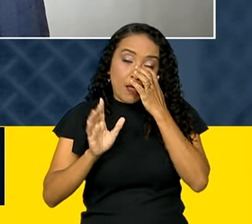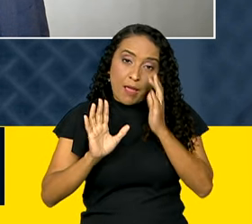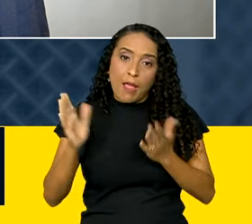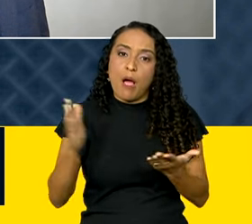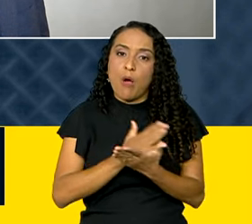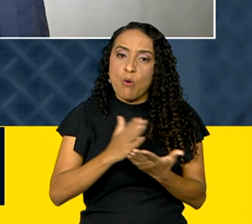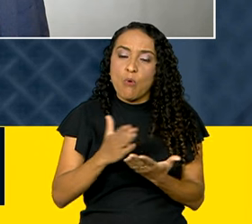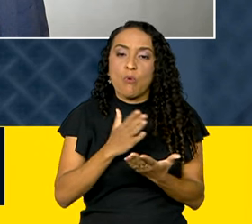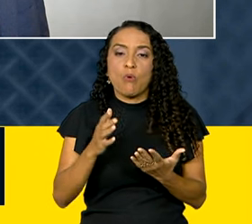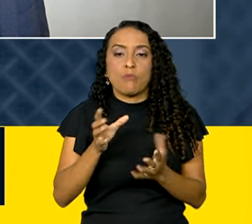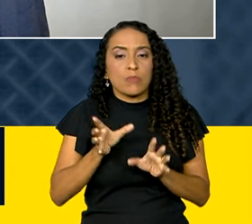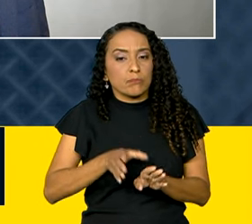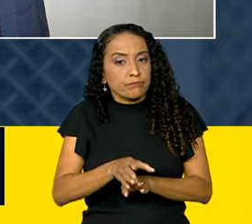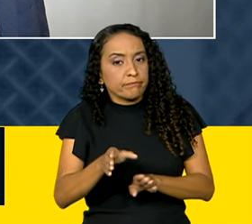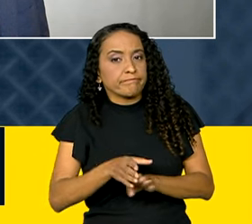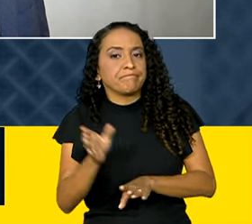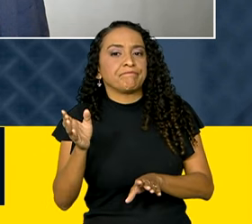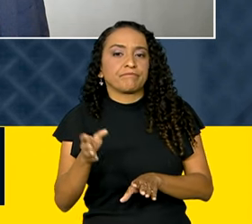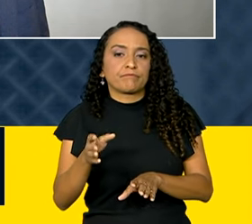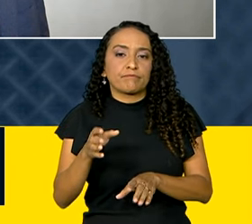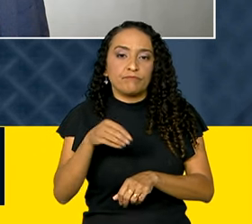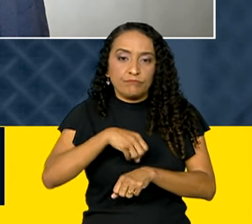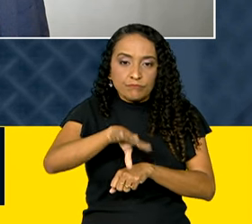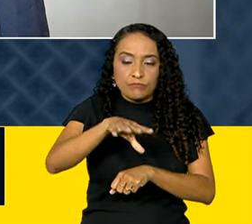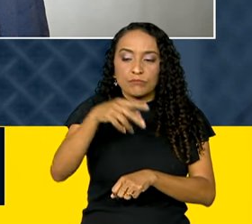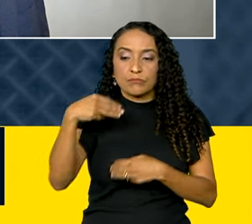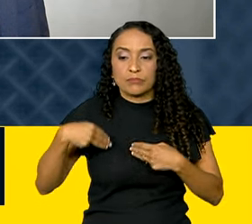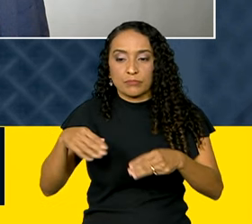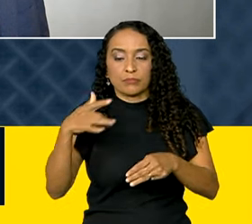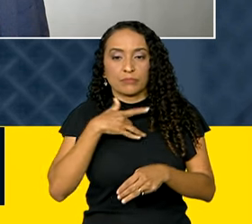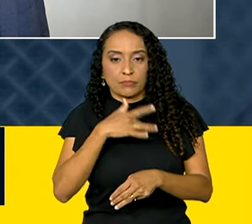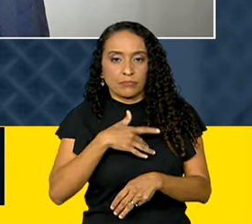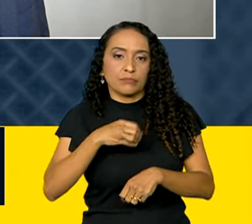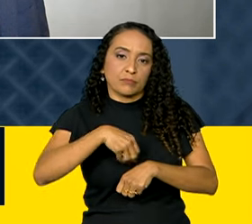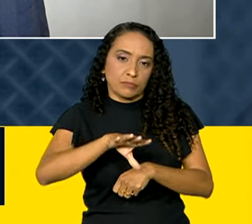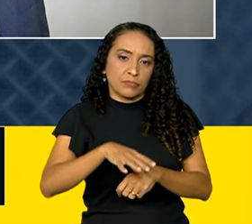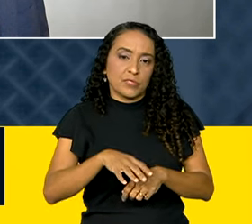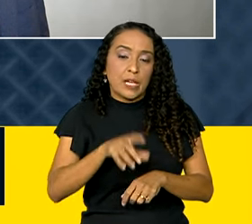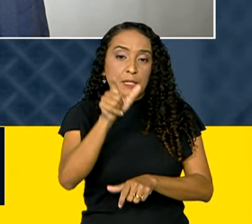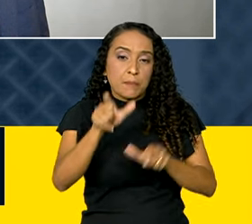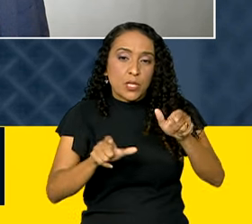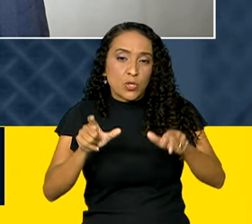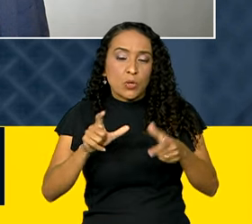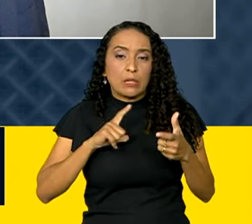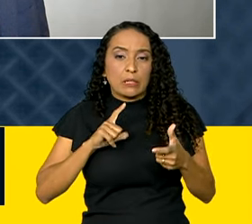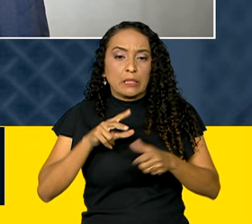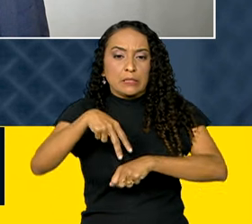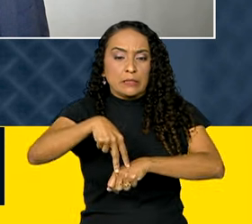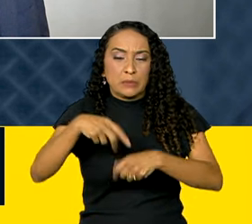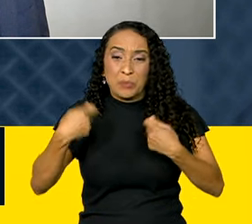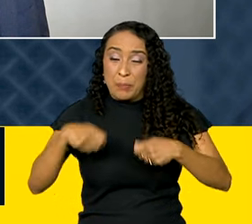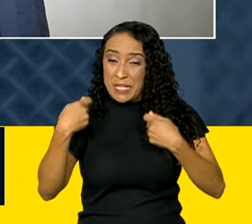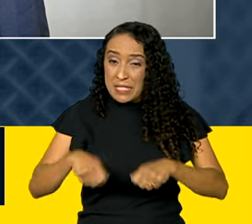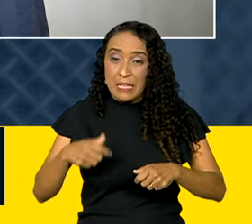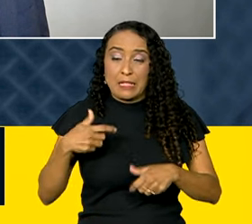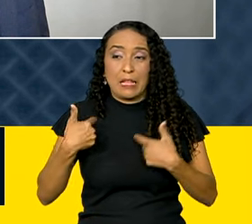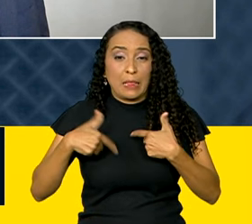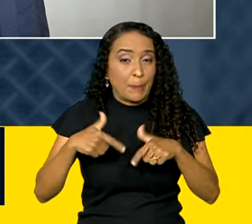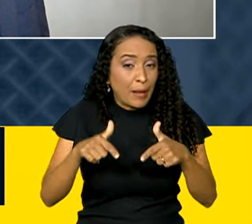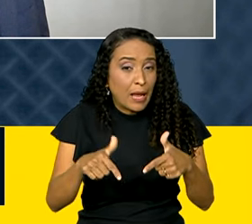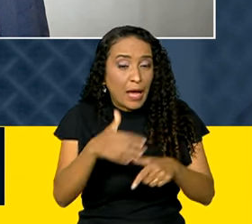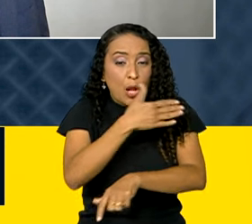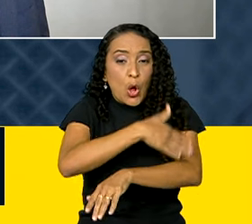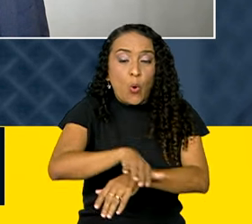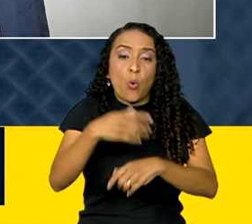orientações que o Ministério da Saúde tem passado. As pessoas que acabam se expondo por trabalharem na rua, enfim,